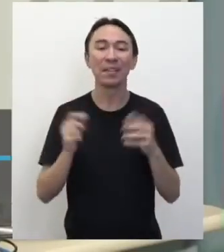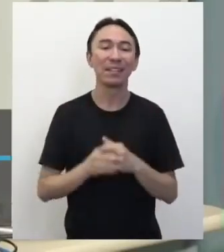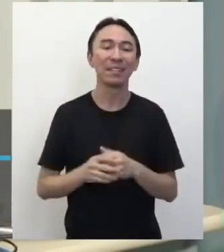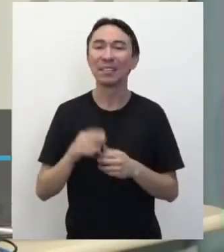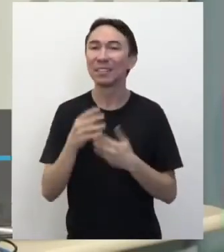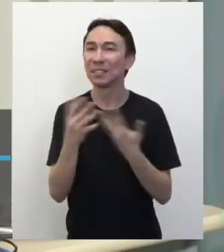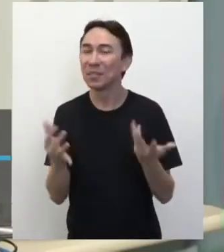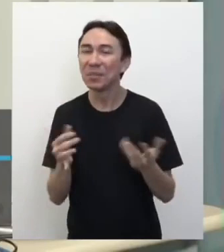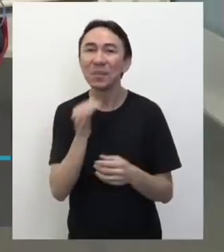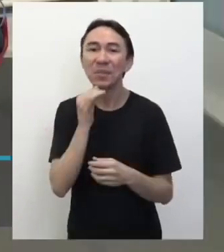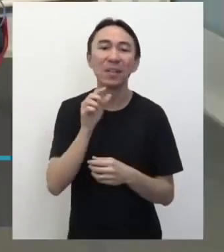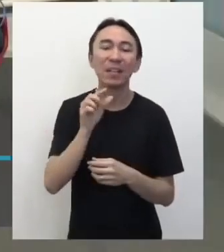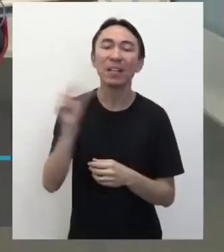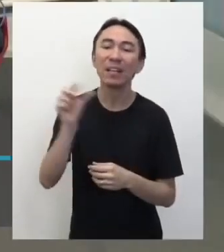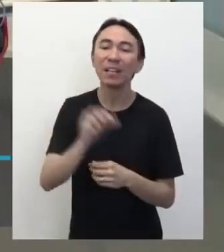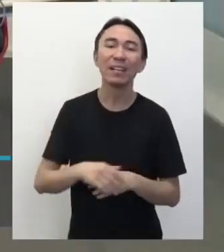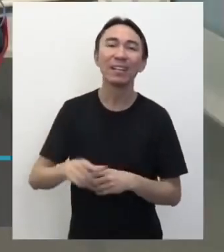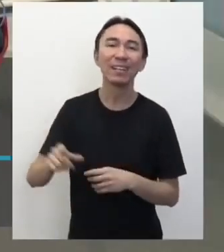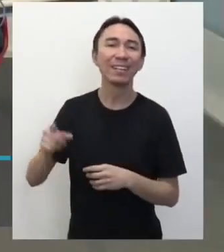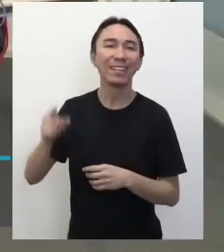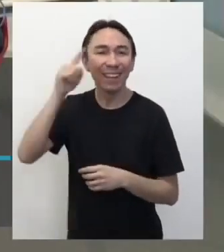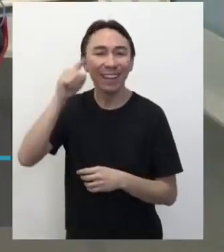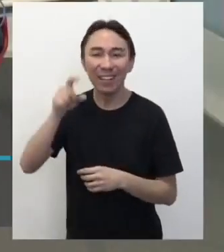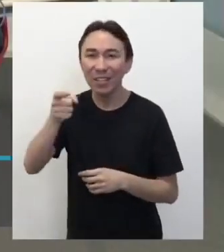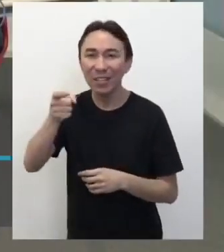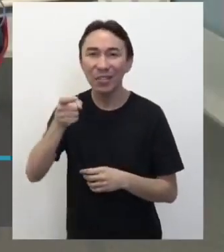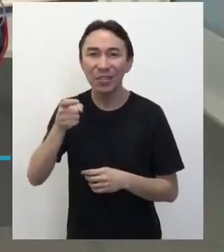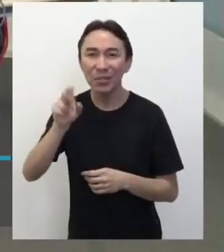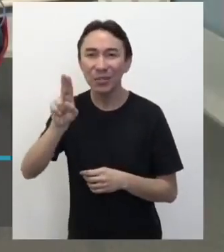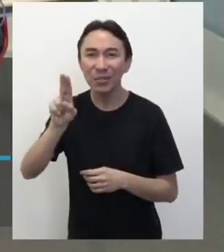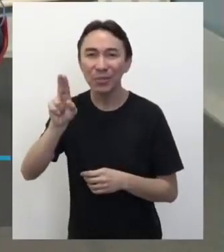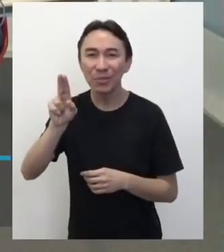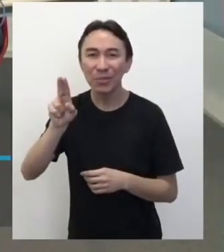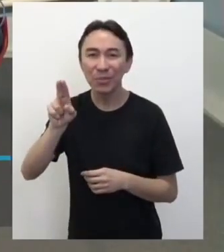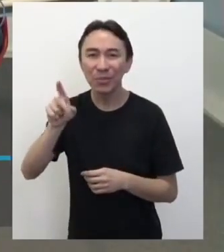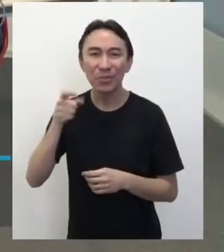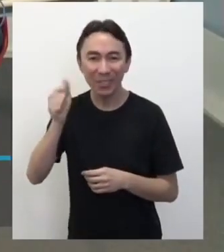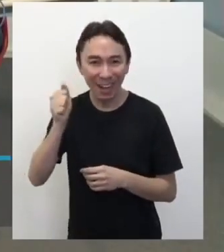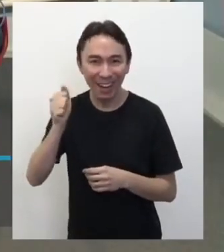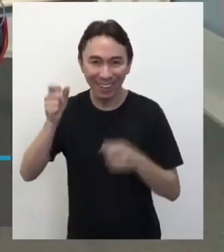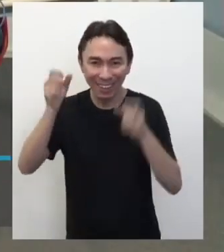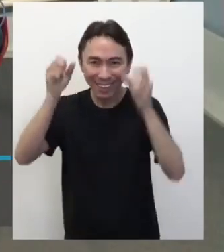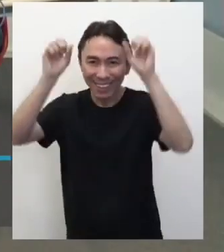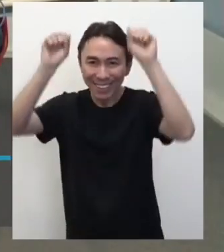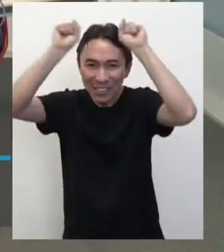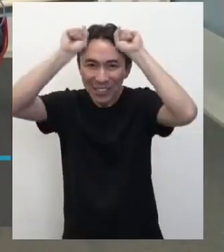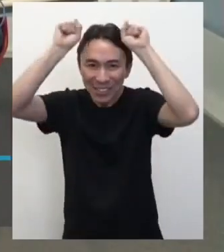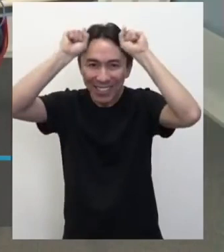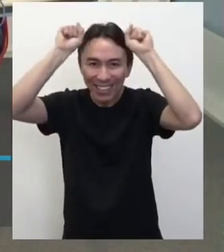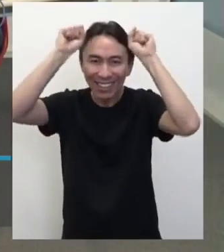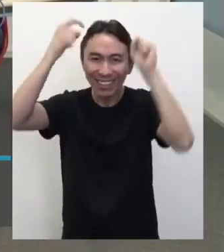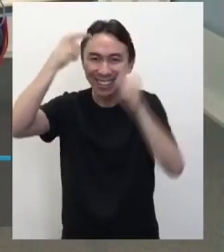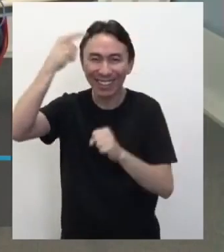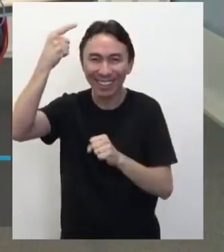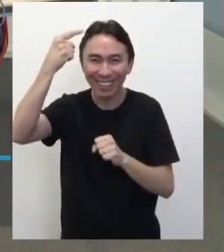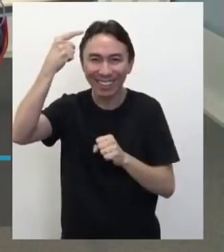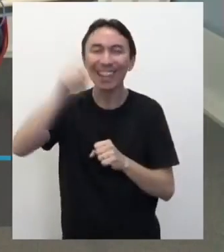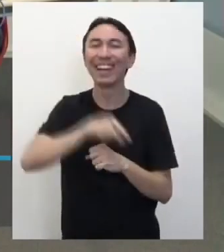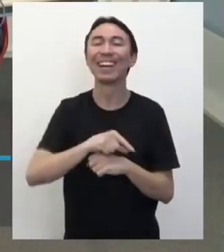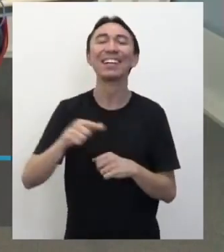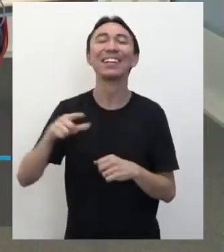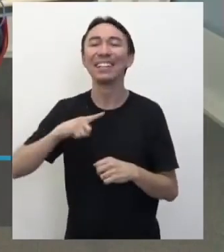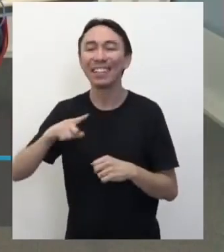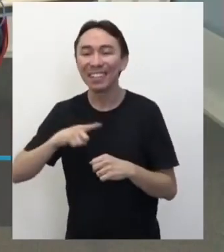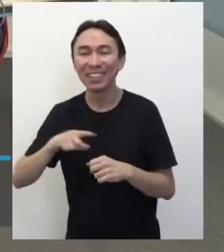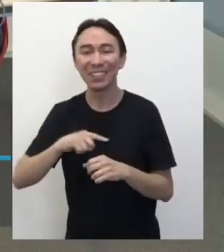os Duendes. Eu gosto dos filmes da Xuxa, gente. Eu tenho um problema. Ai, é fofo. Eu assisti gosto todos. dos Eu filmes não dela. vou falar, não, porque eu assisti